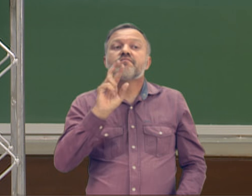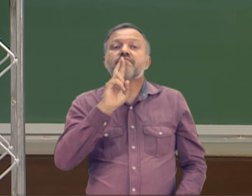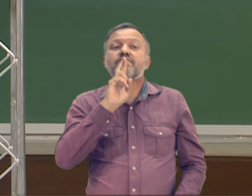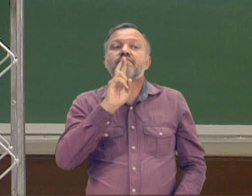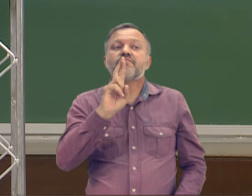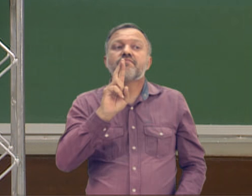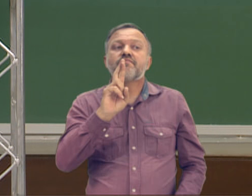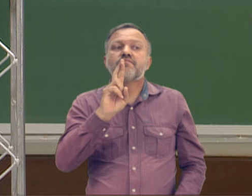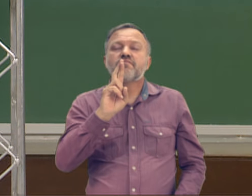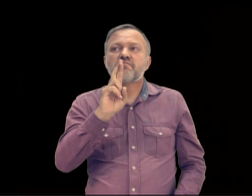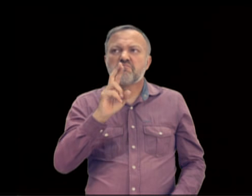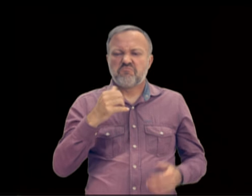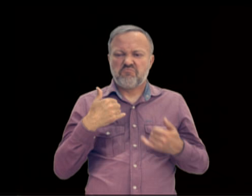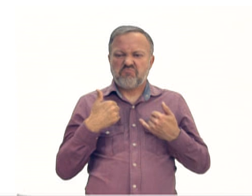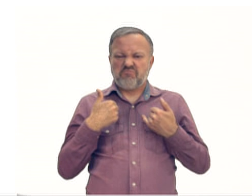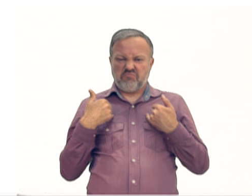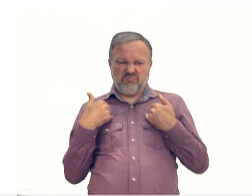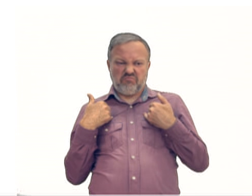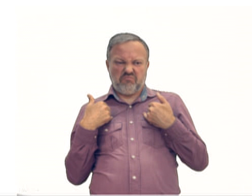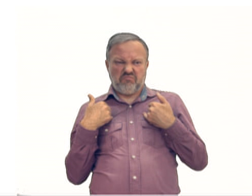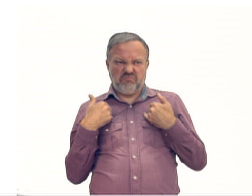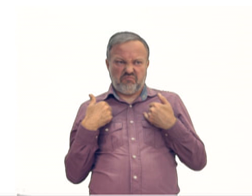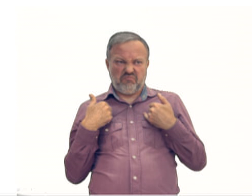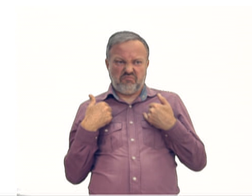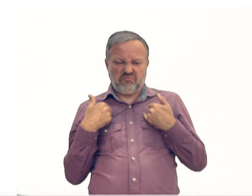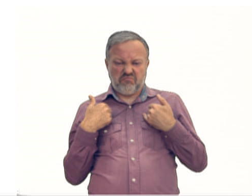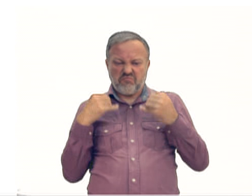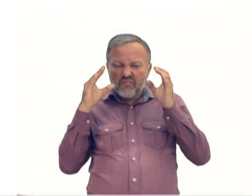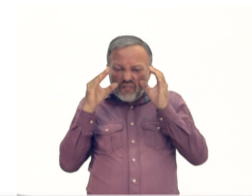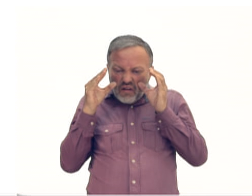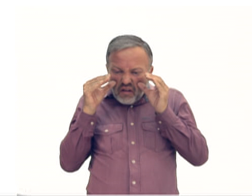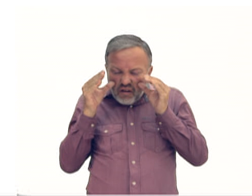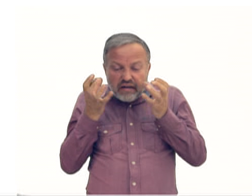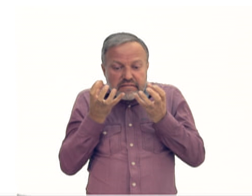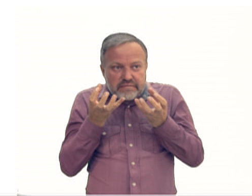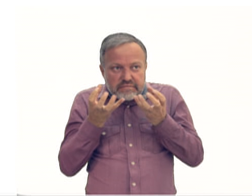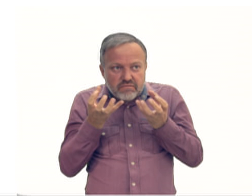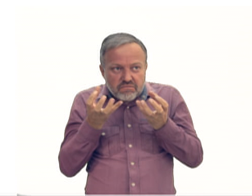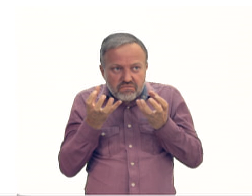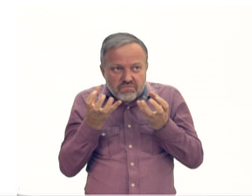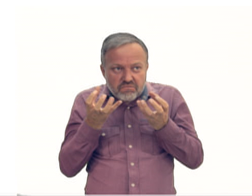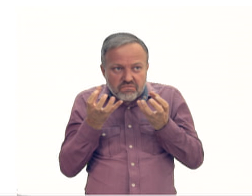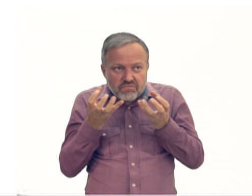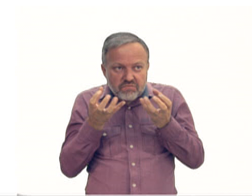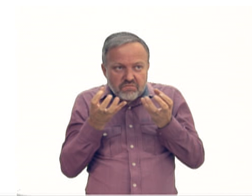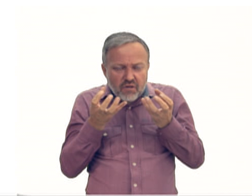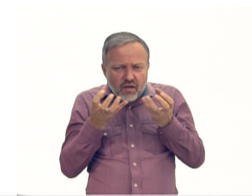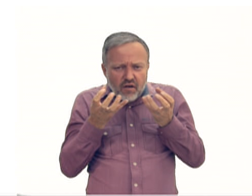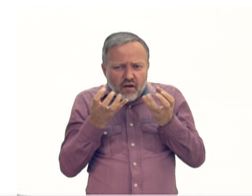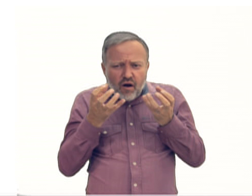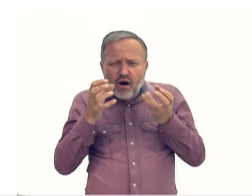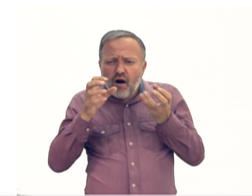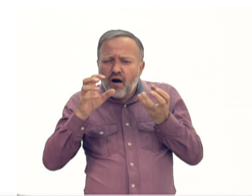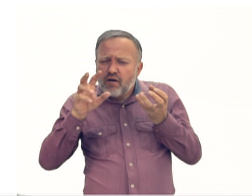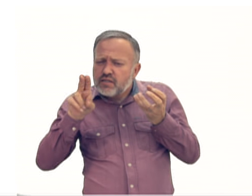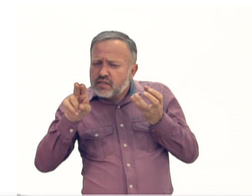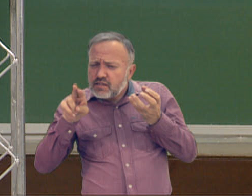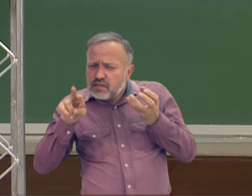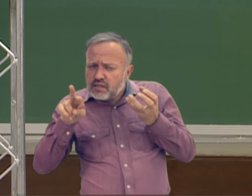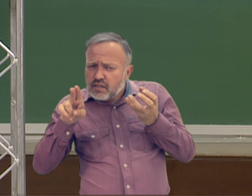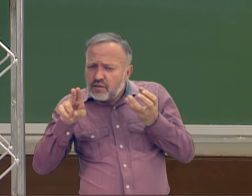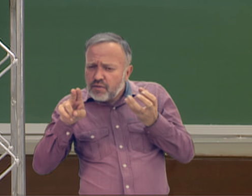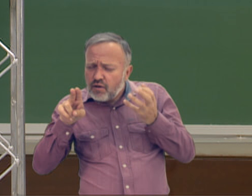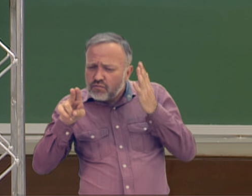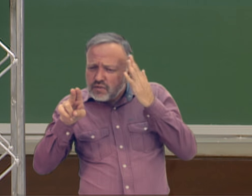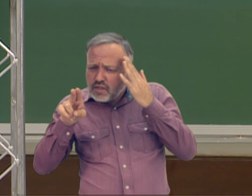Então, quem respondeu são egoístas e interesseiros, respondeu certo. São gentis e cordiais. Eles sabendo que o irmão era